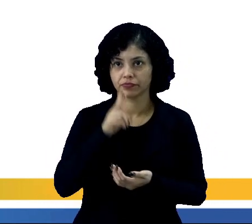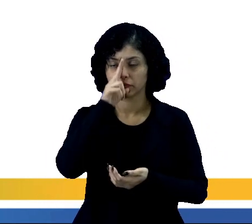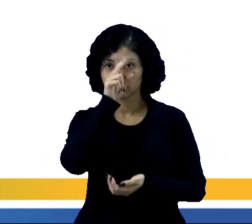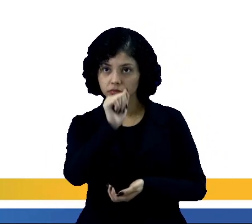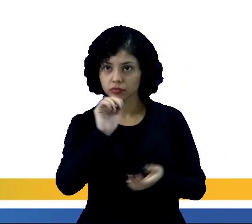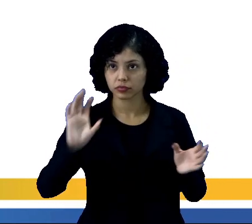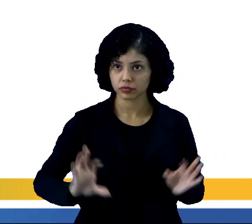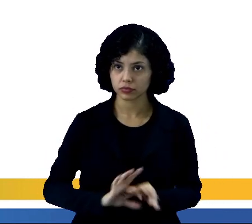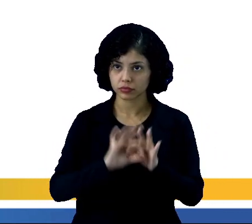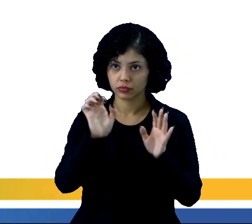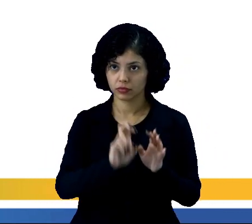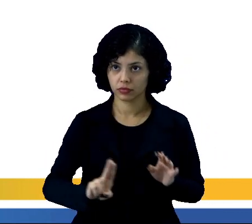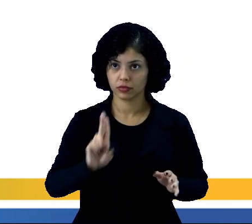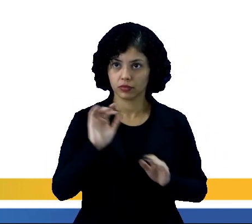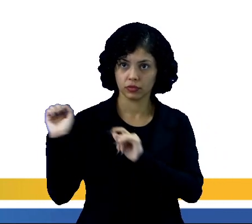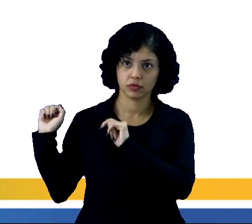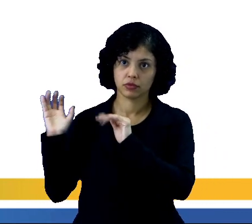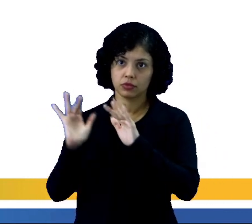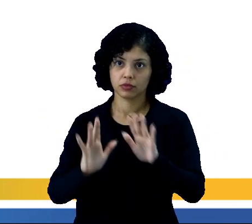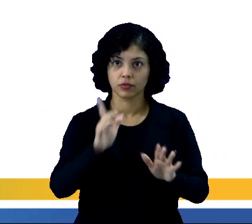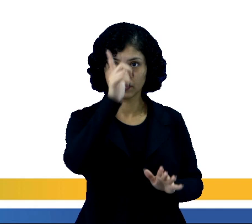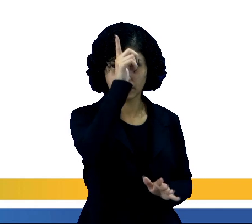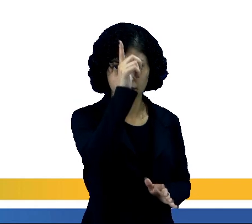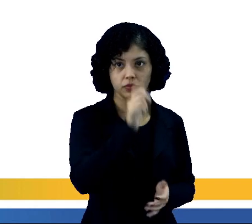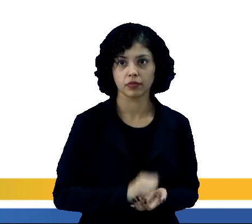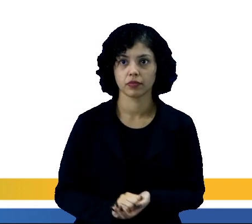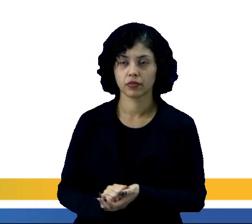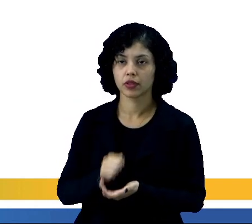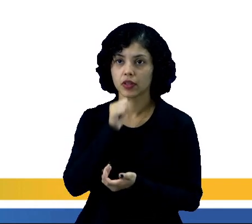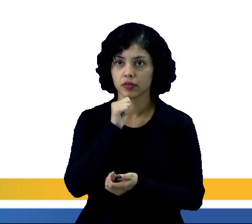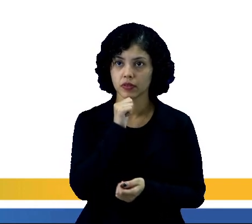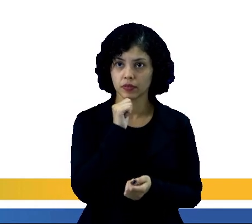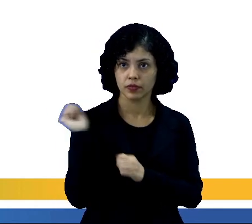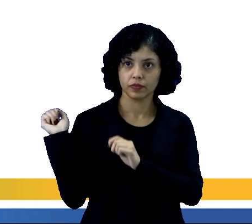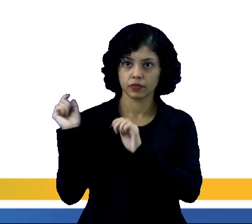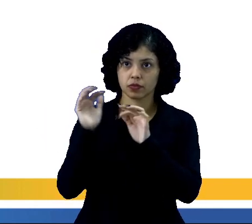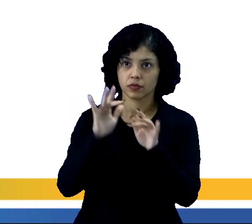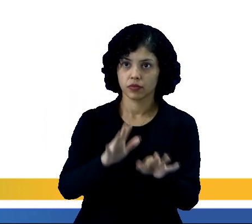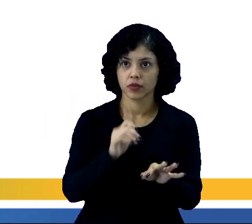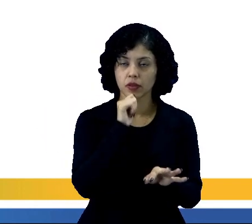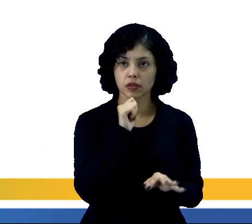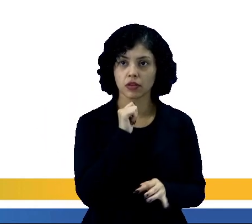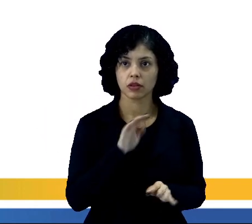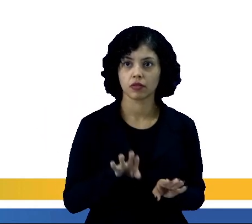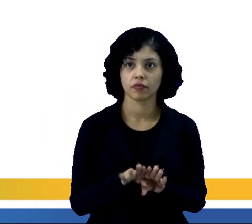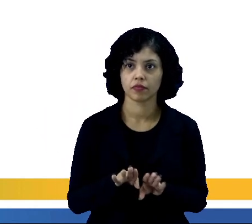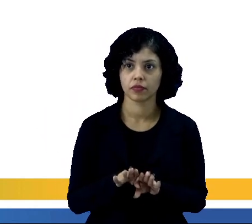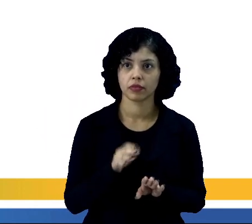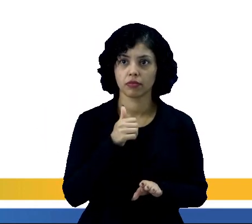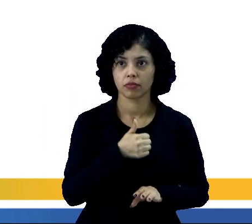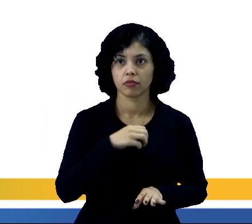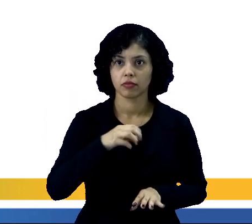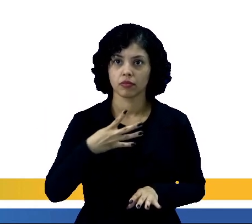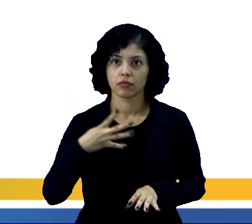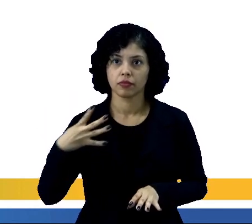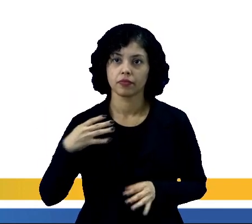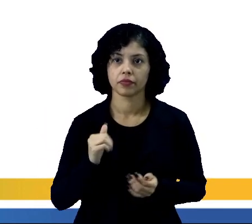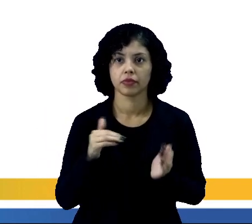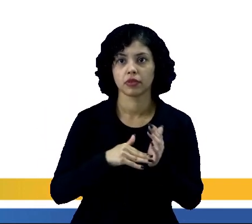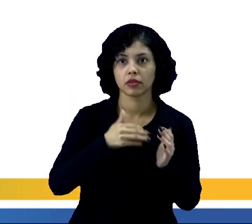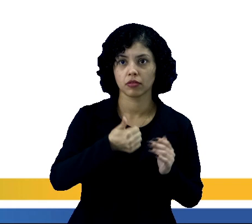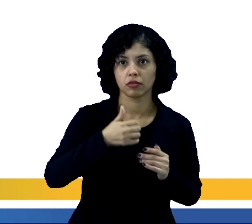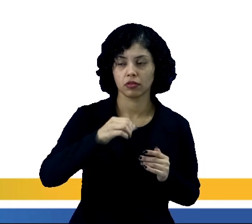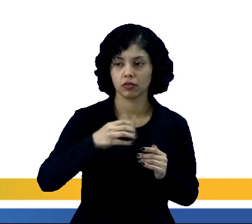As forças dos aliados na Europa cercaram os alemães e conduziram aí a invasão do território germânico ali na virada de 1944